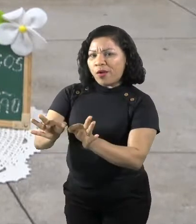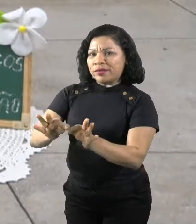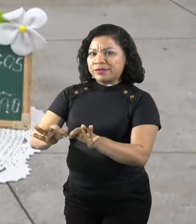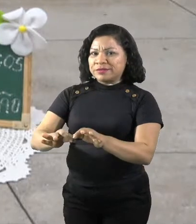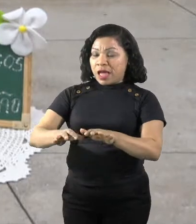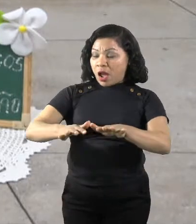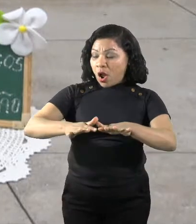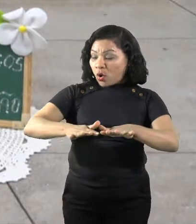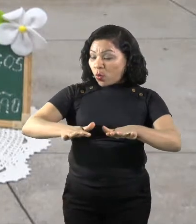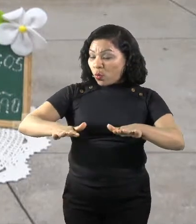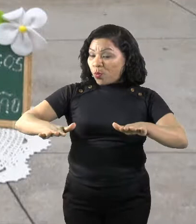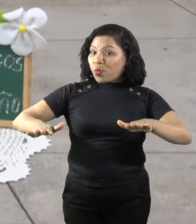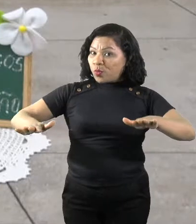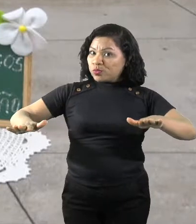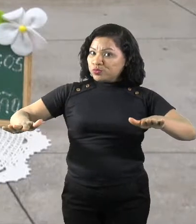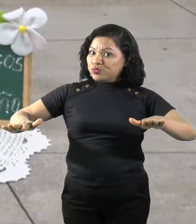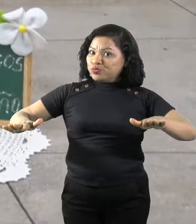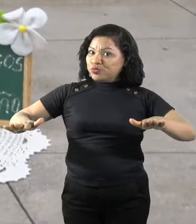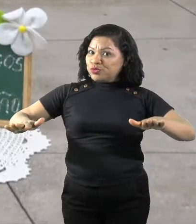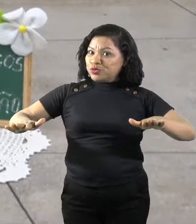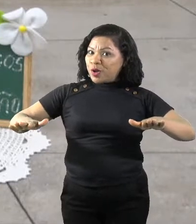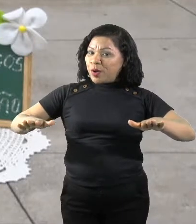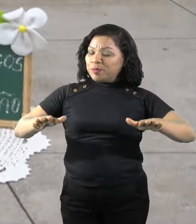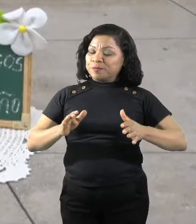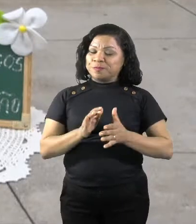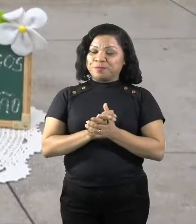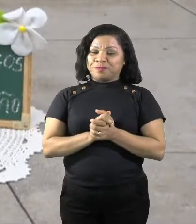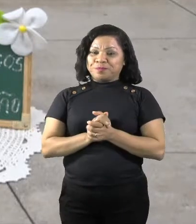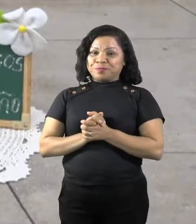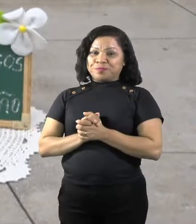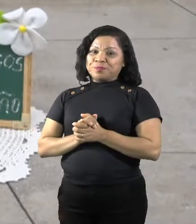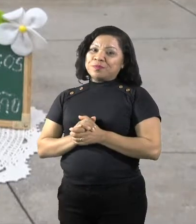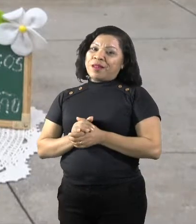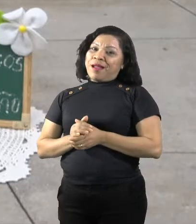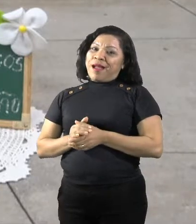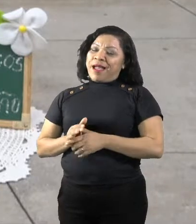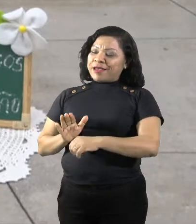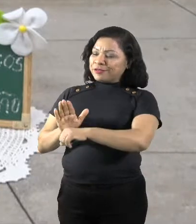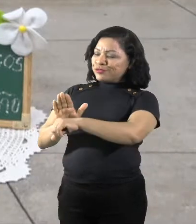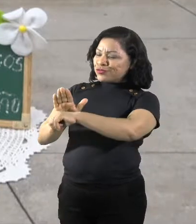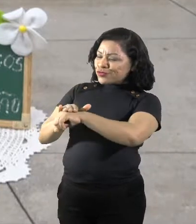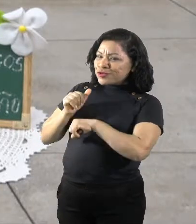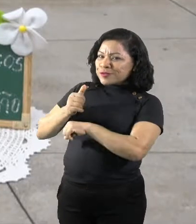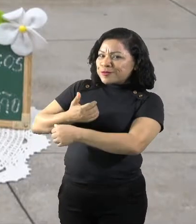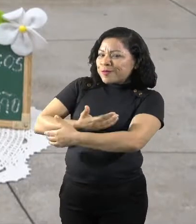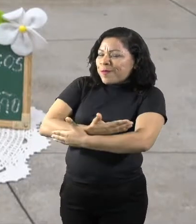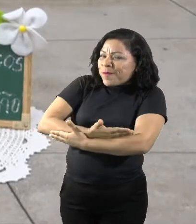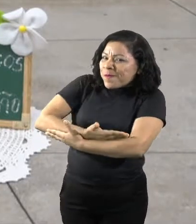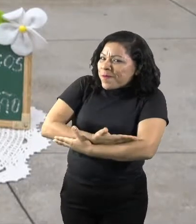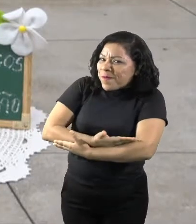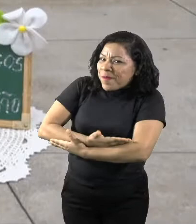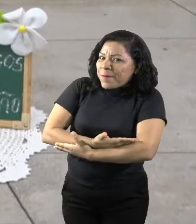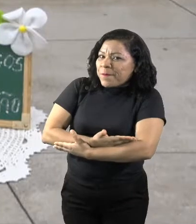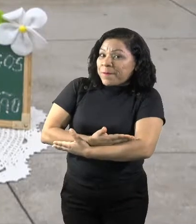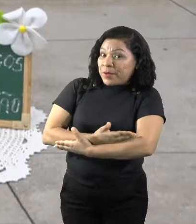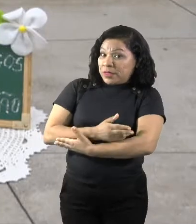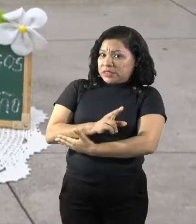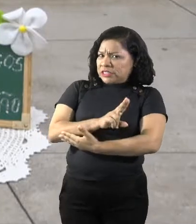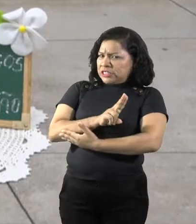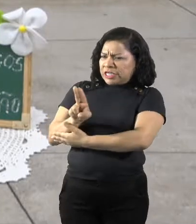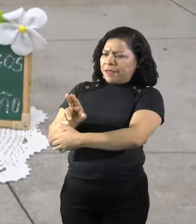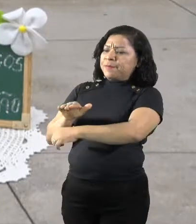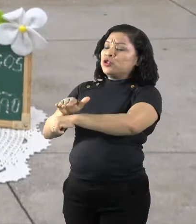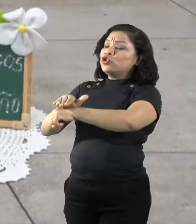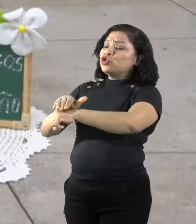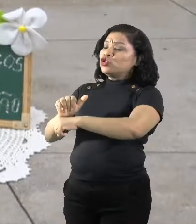de preferência, convide o seu bebê, lembrando família, que sempre pelo nome é muito